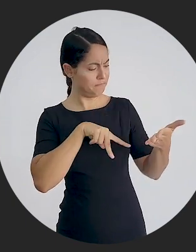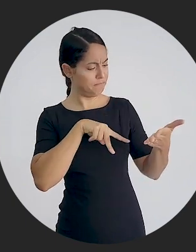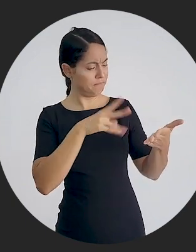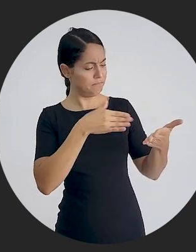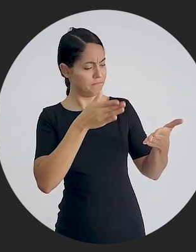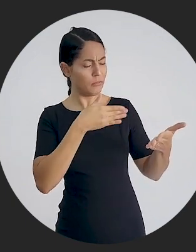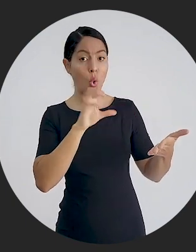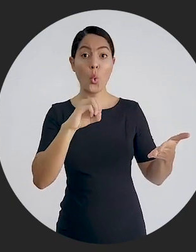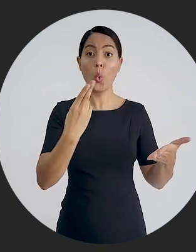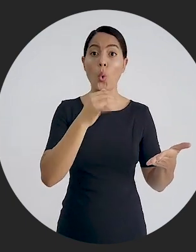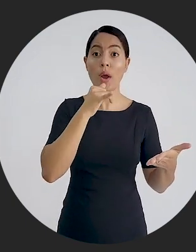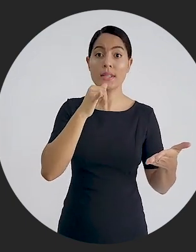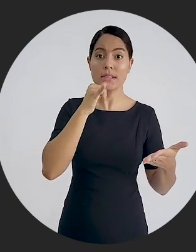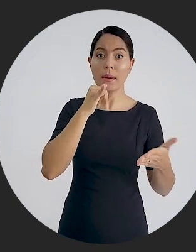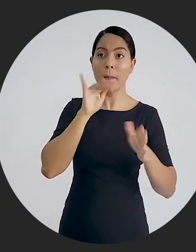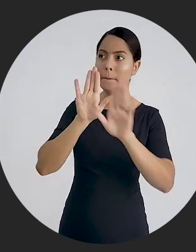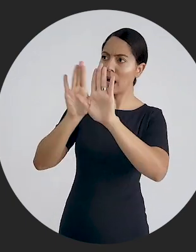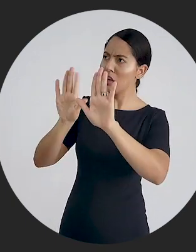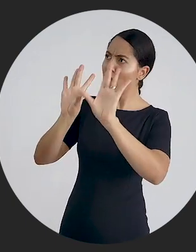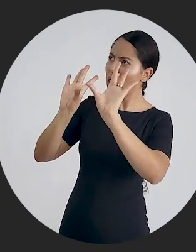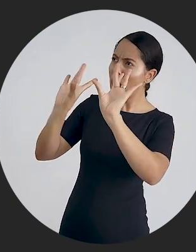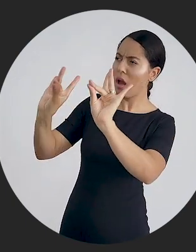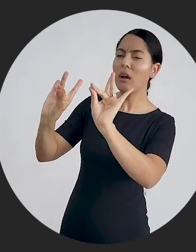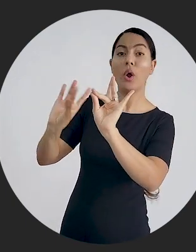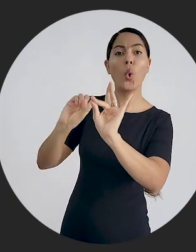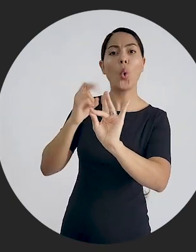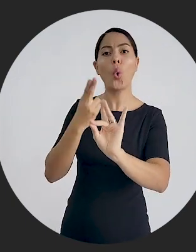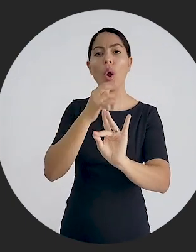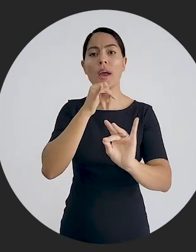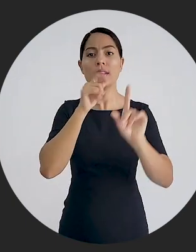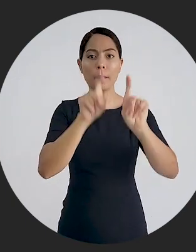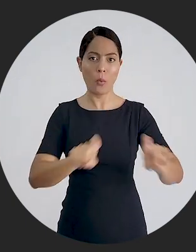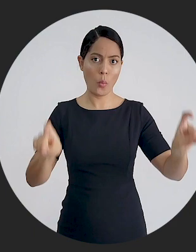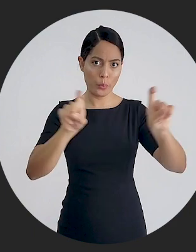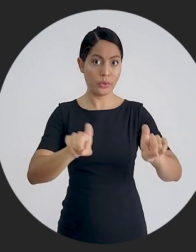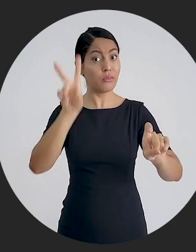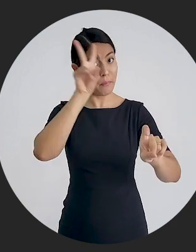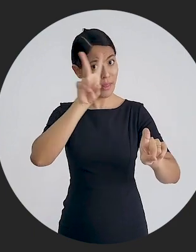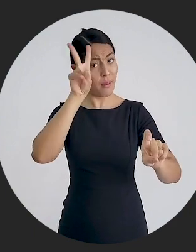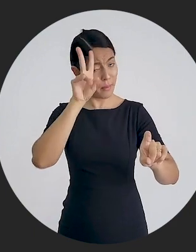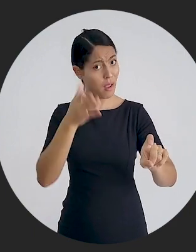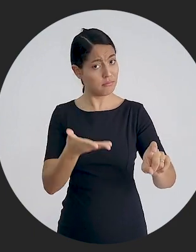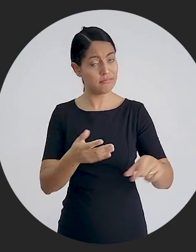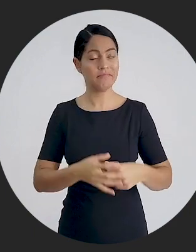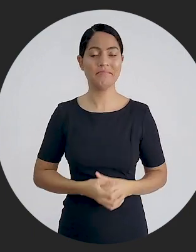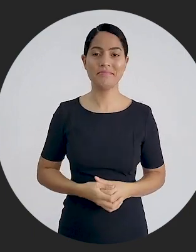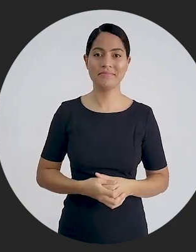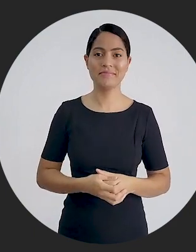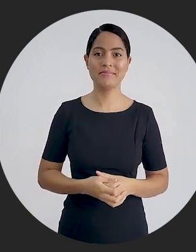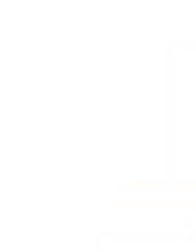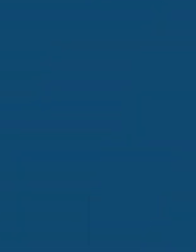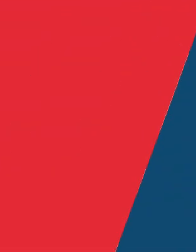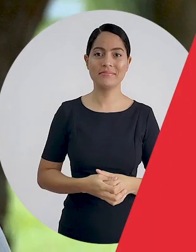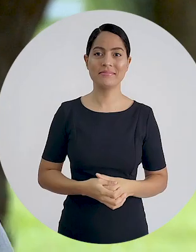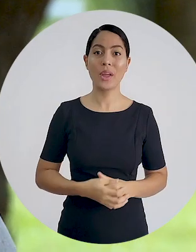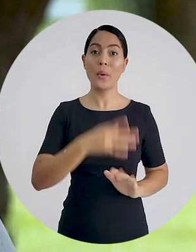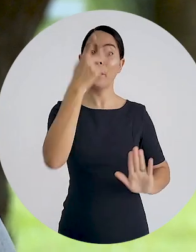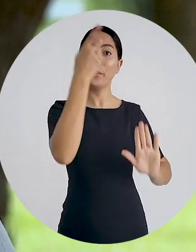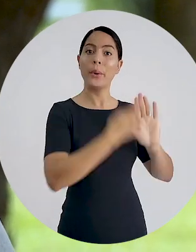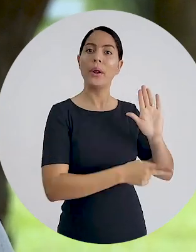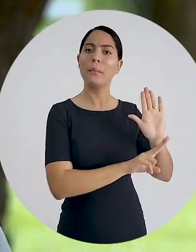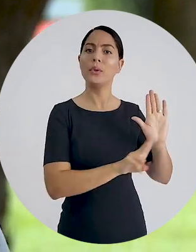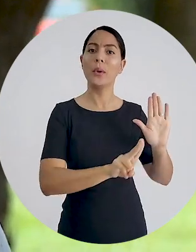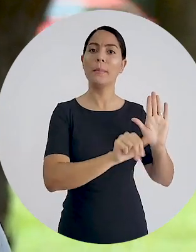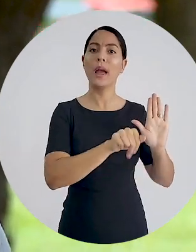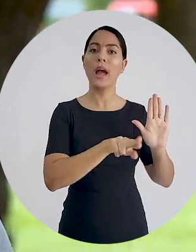na parede, fundo de tela de computador, a gente precisa estar se lembrando constantemente disso.